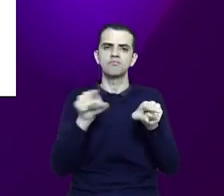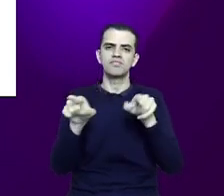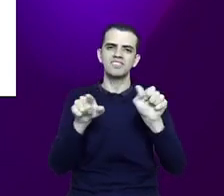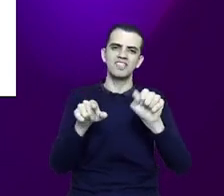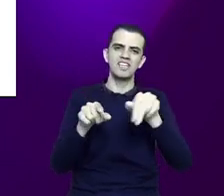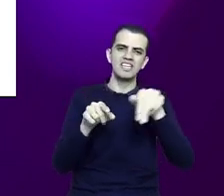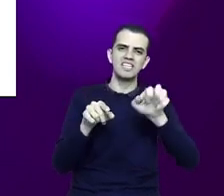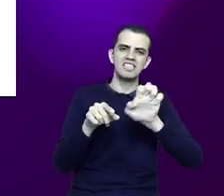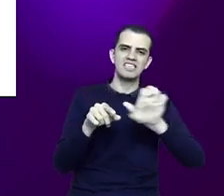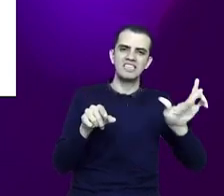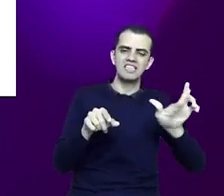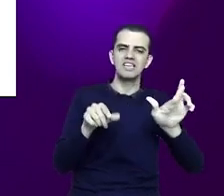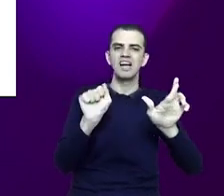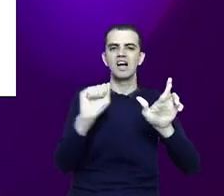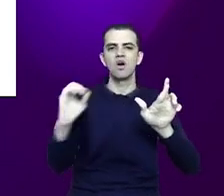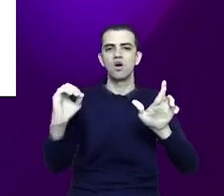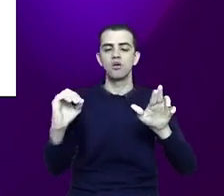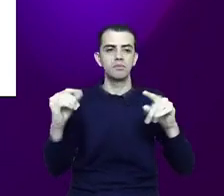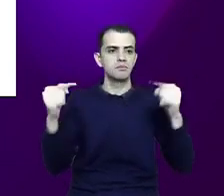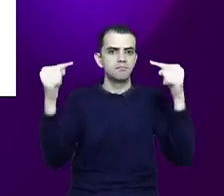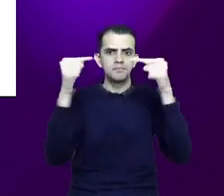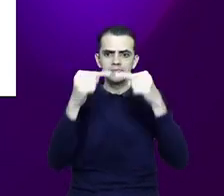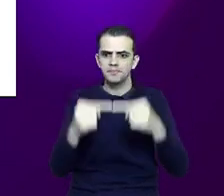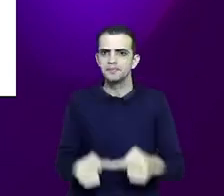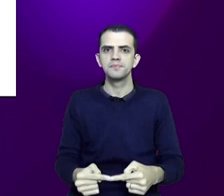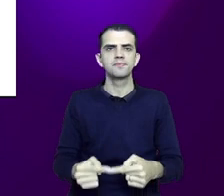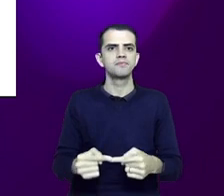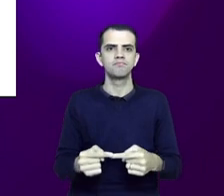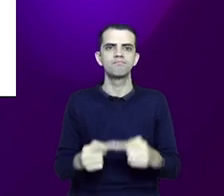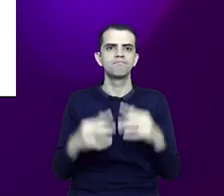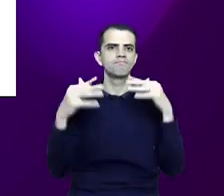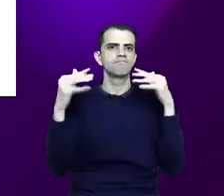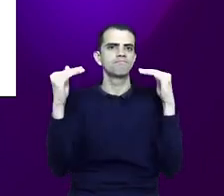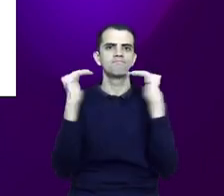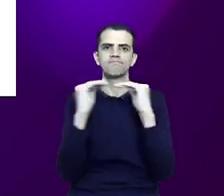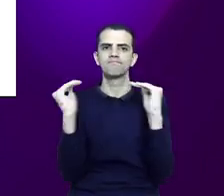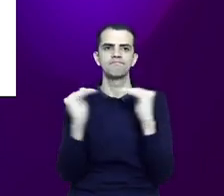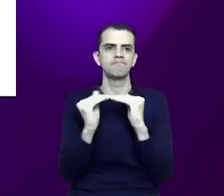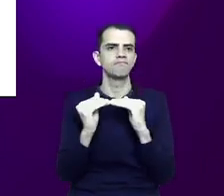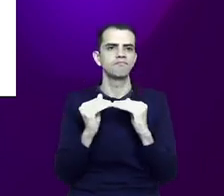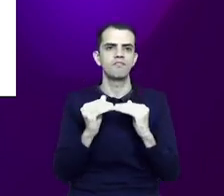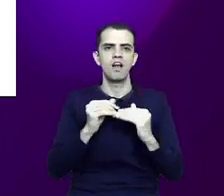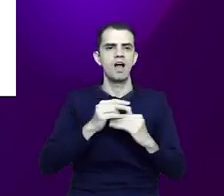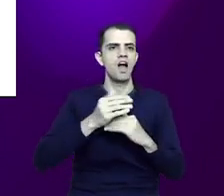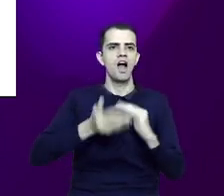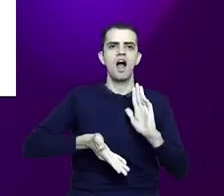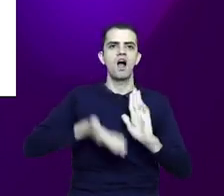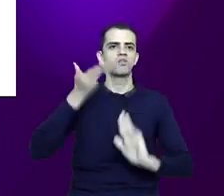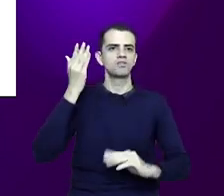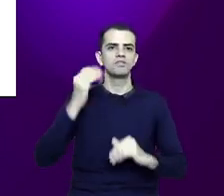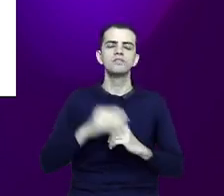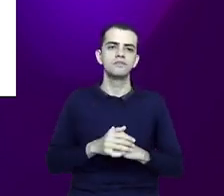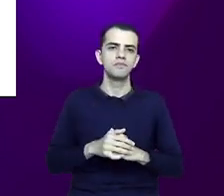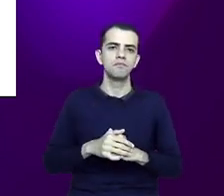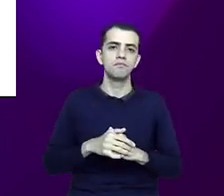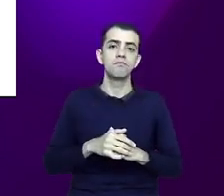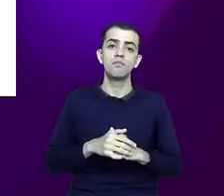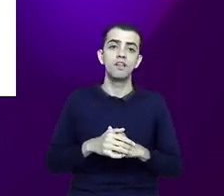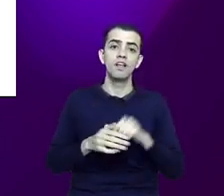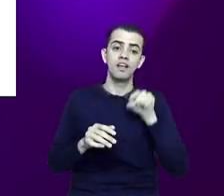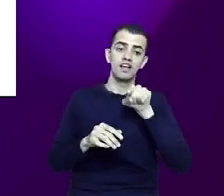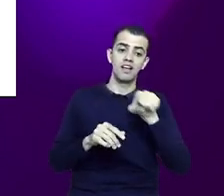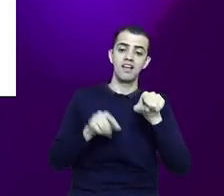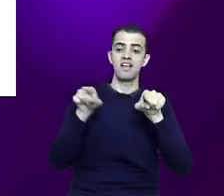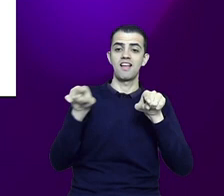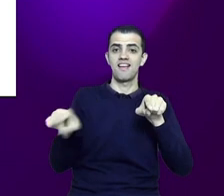concordâncias muito altas. Lembrando, né, para quem lê o trabalho, para quem se interessar, que não necessariamente elas estejam